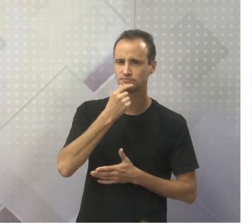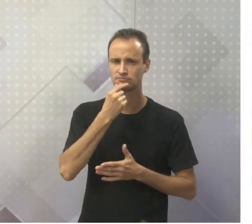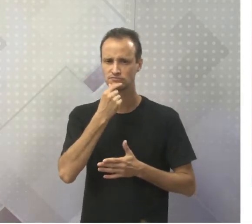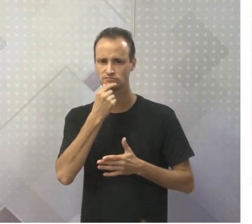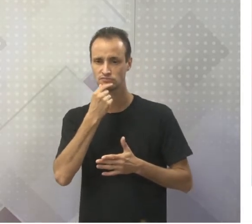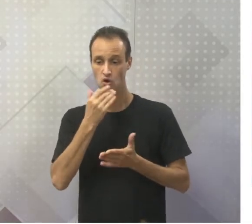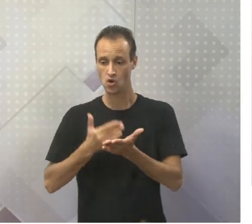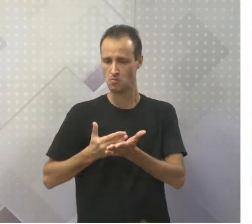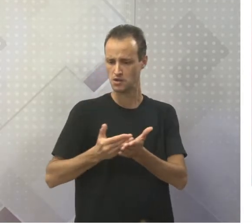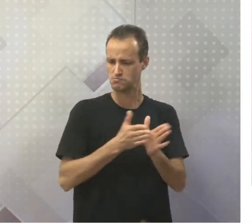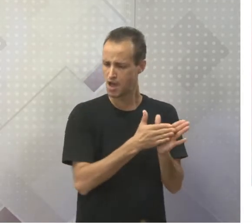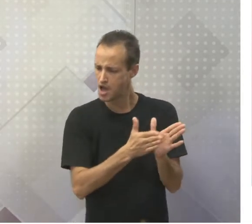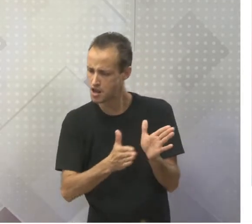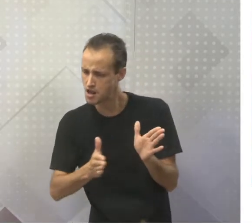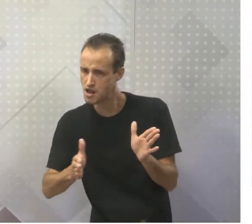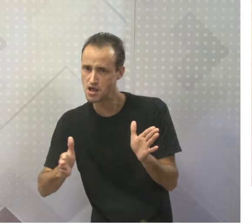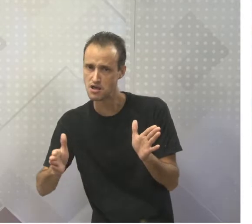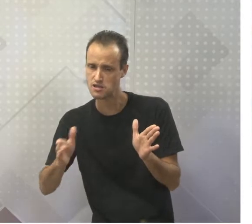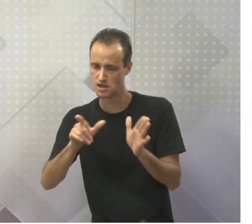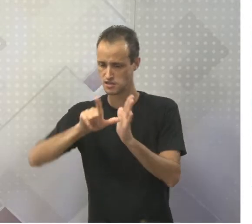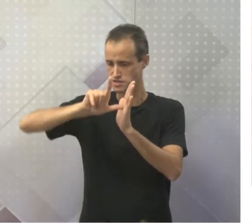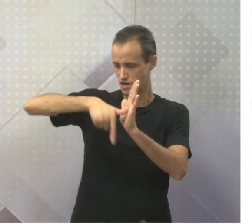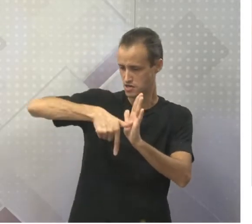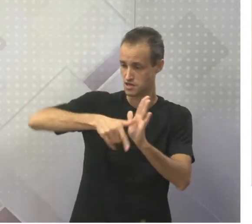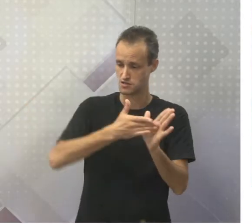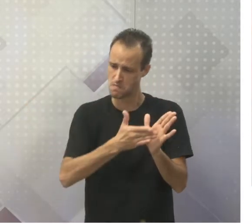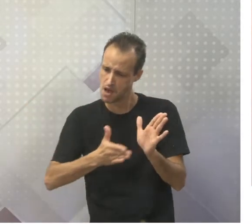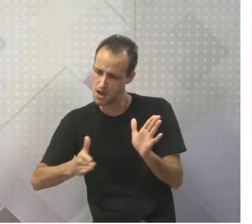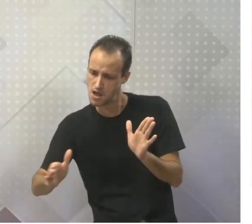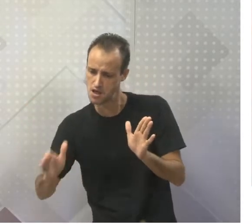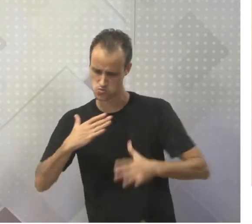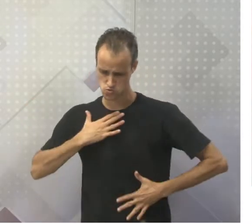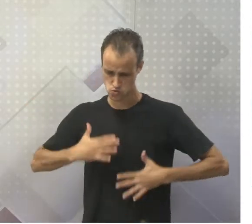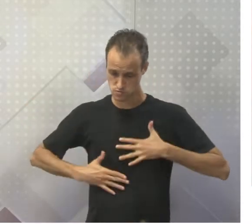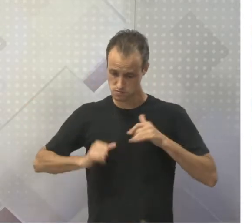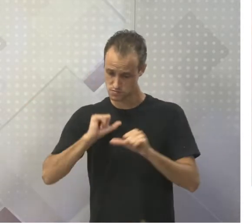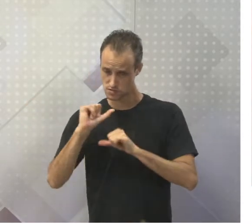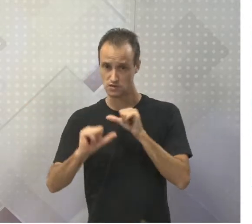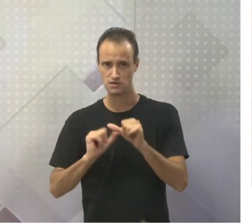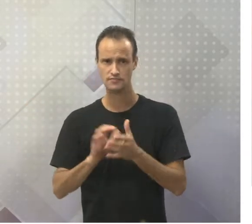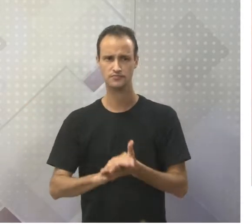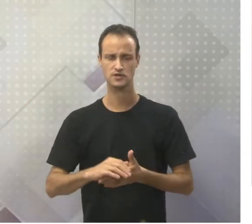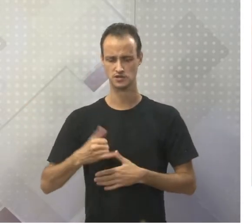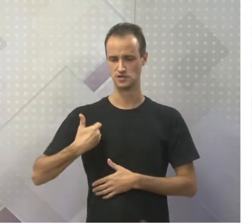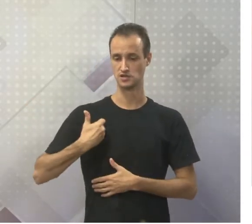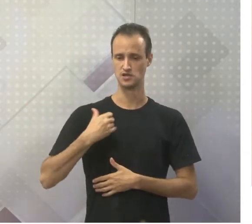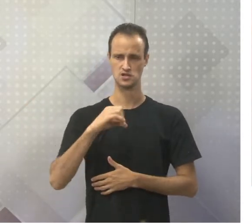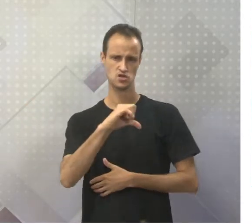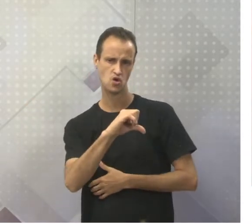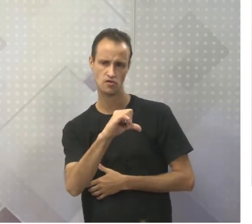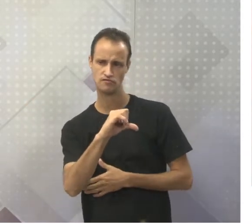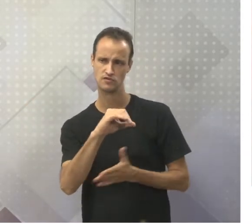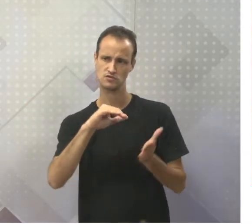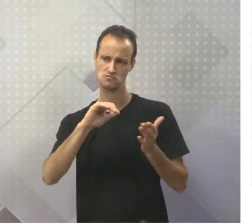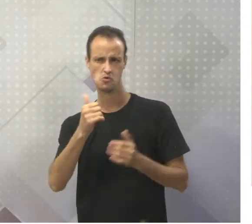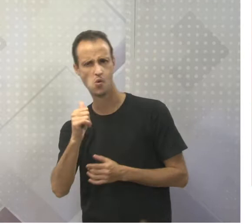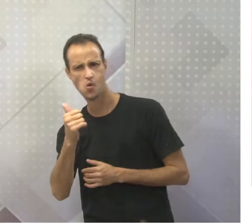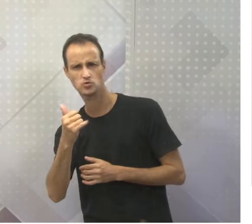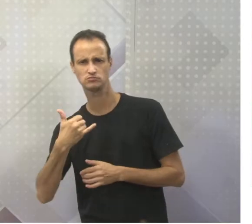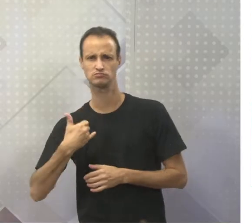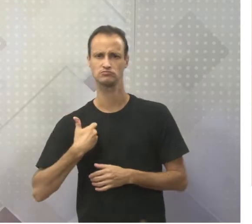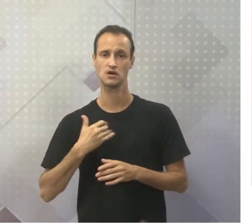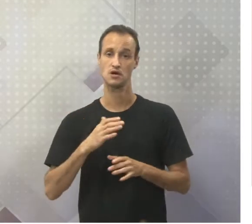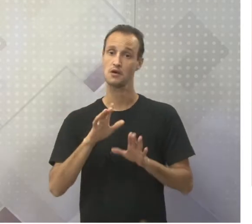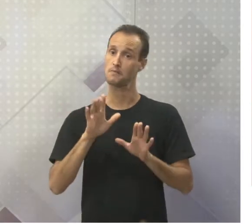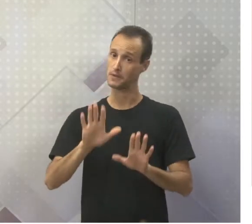puberdade um tempo depois das meninas. Entre volta por 9, 11 anos. Mas tem menino que mais cedo tem